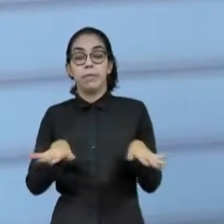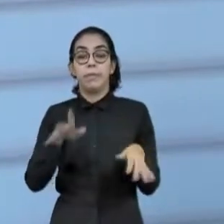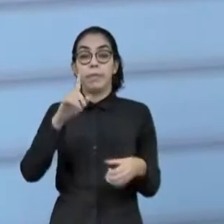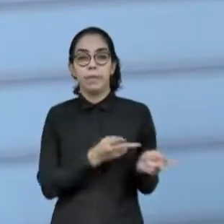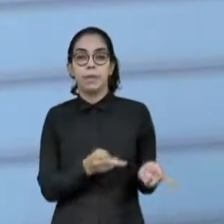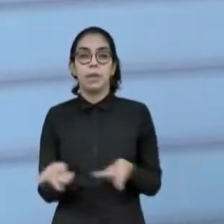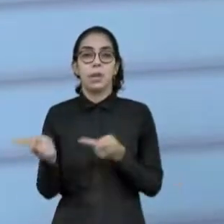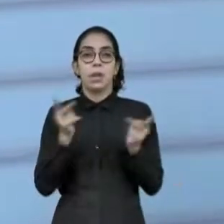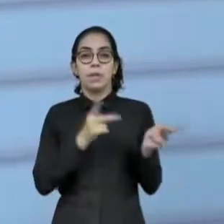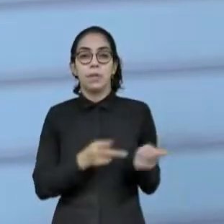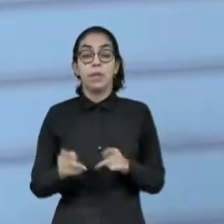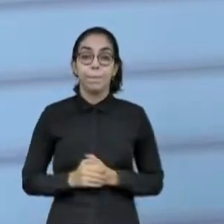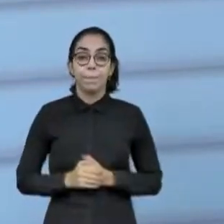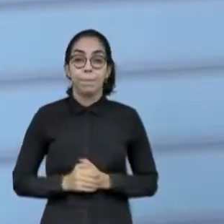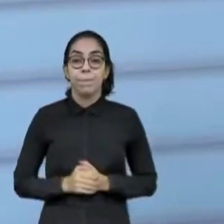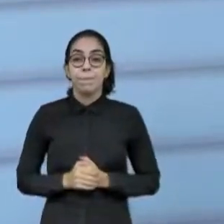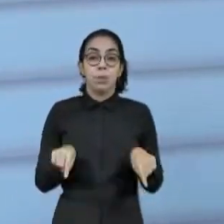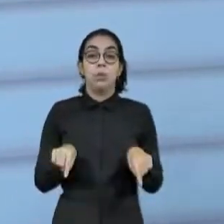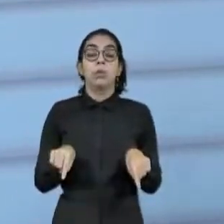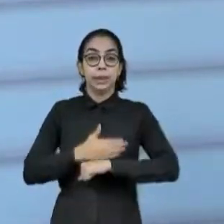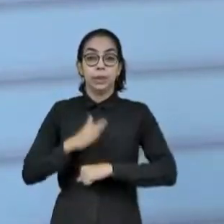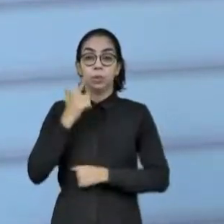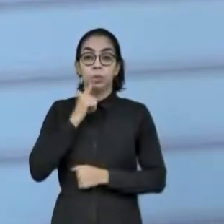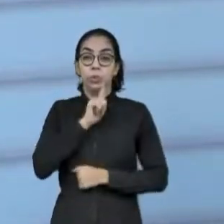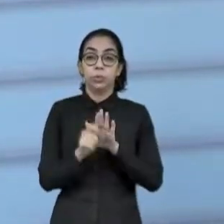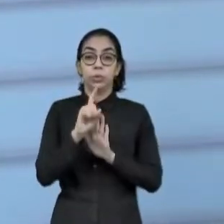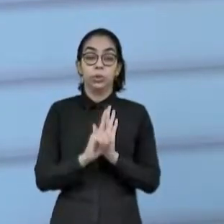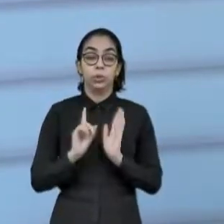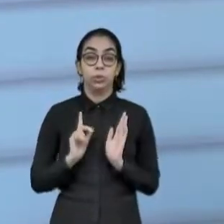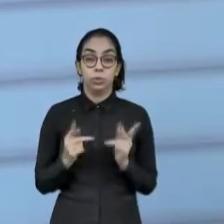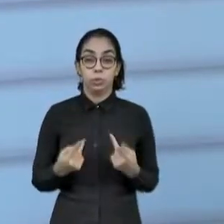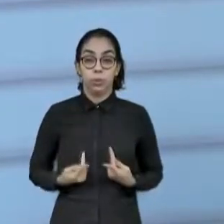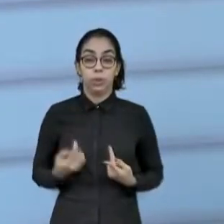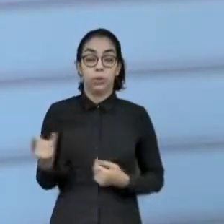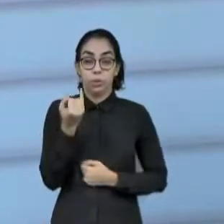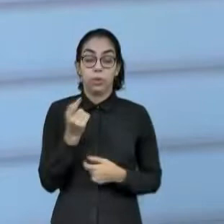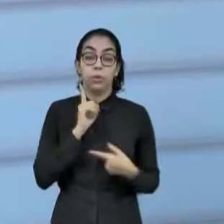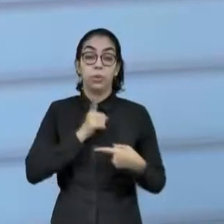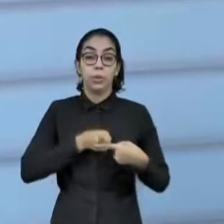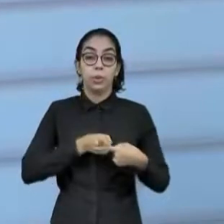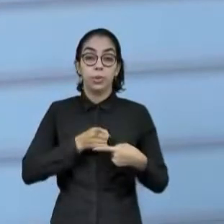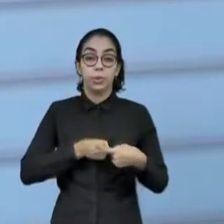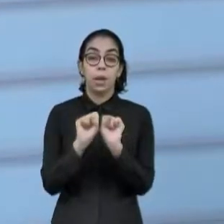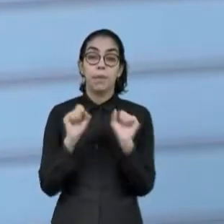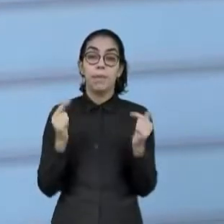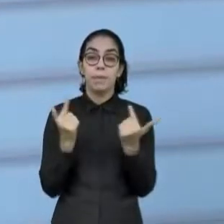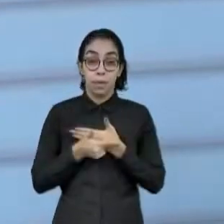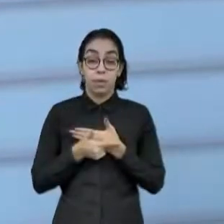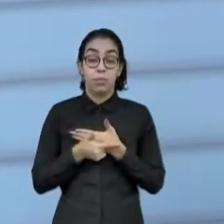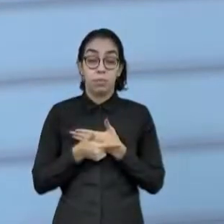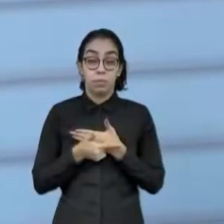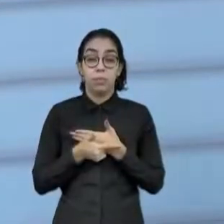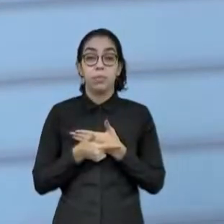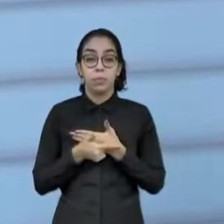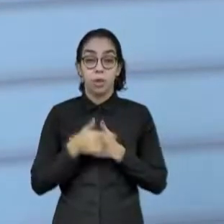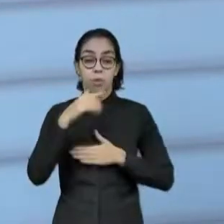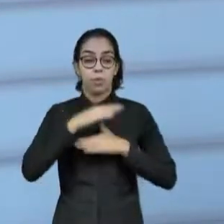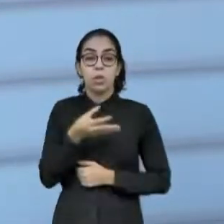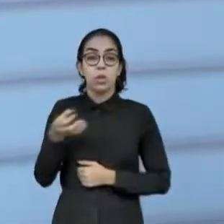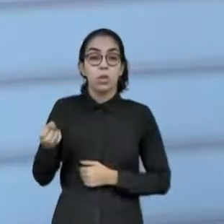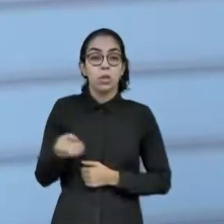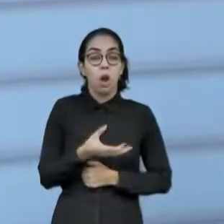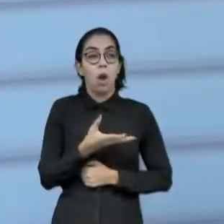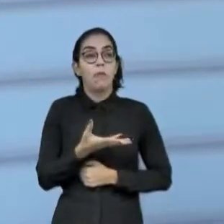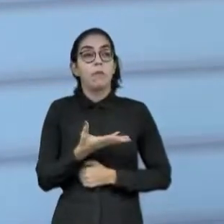forma bases, né? O programa Humanos, que a Assembleia tem uma função histórica de forma. O estagiário, ele vem